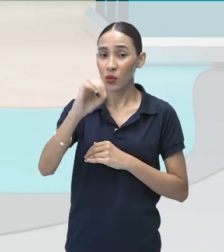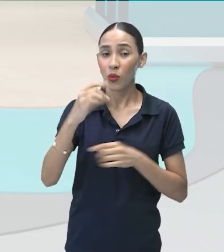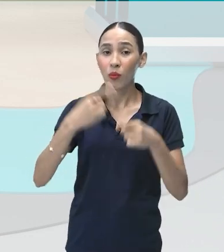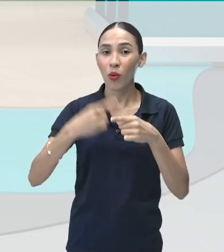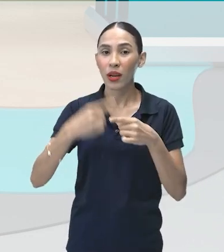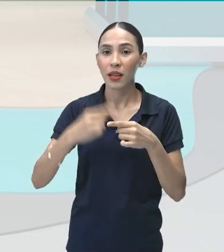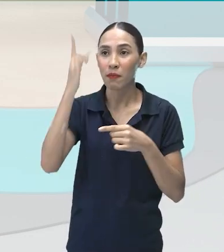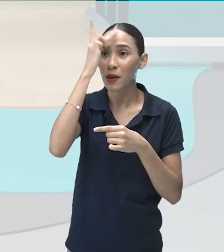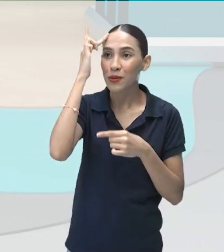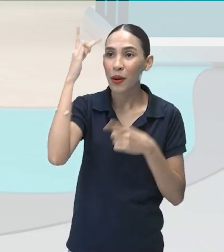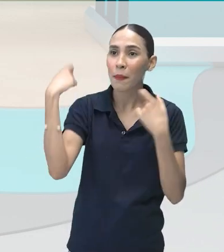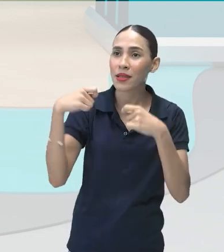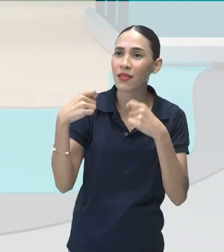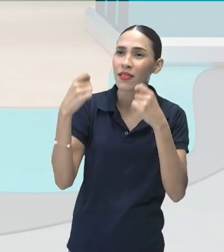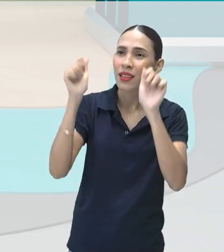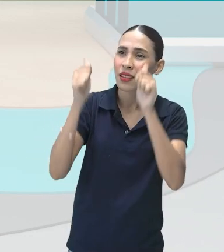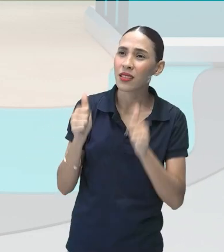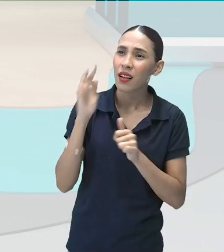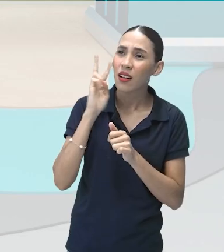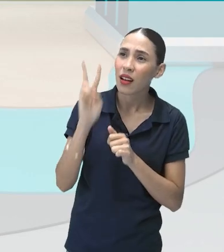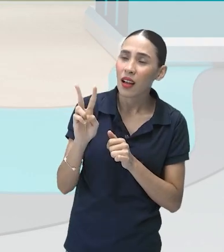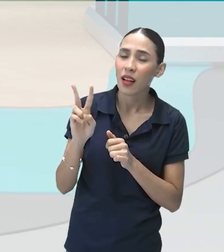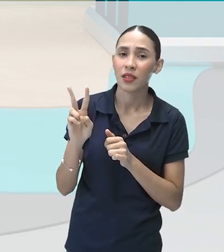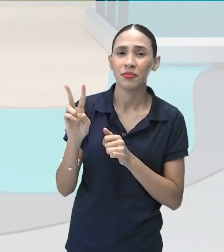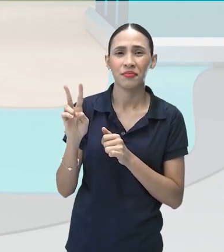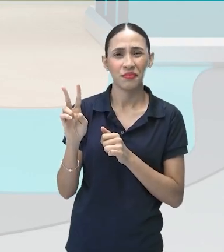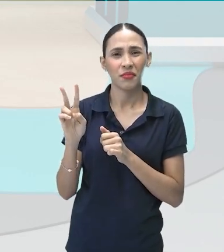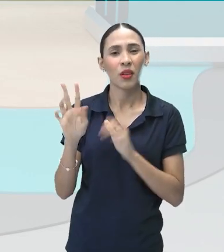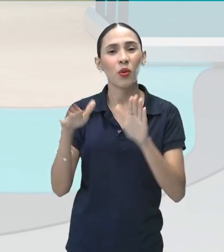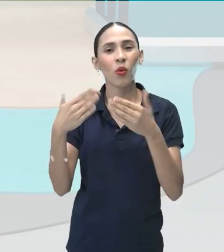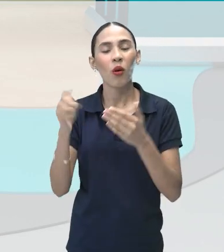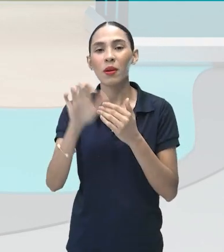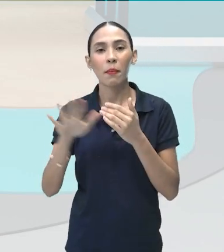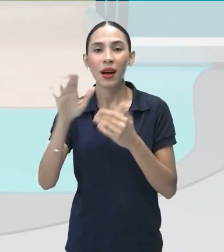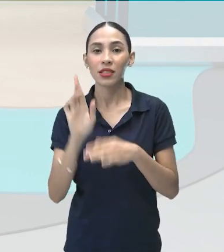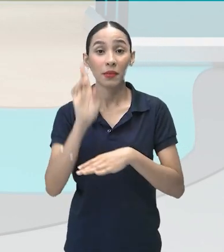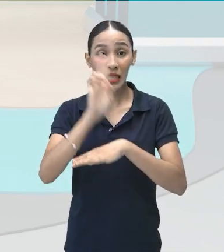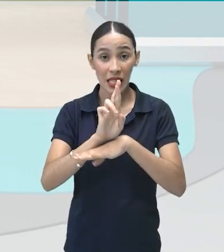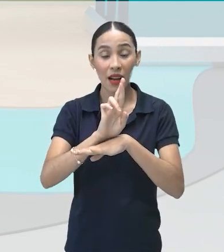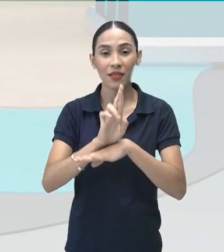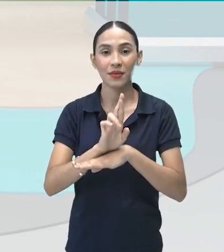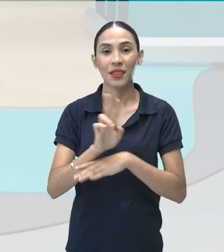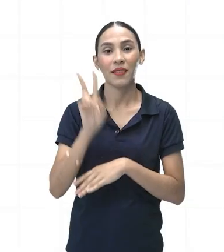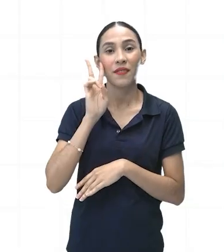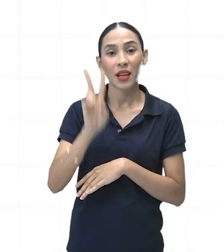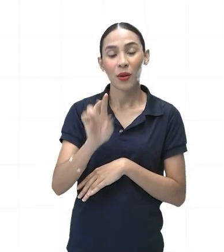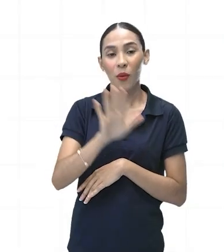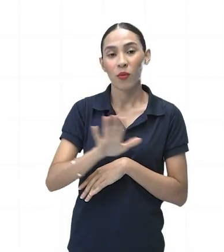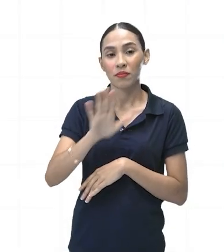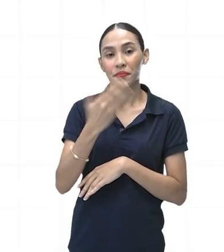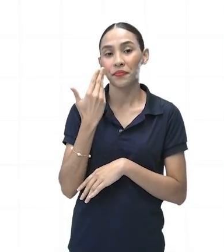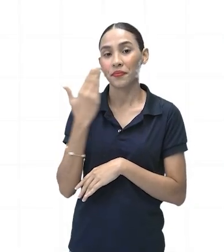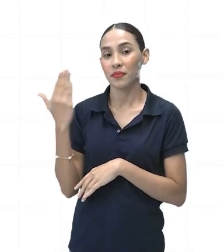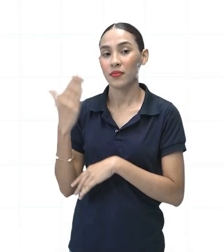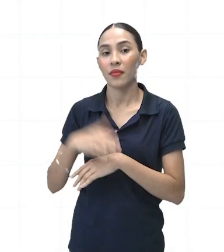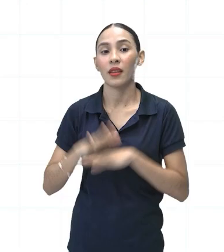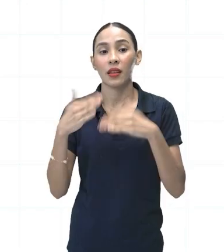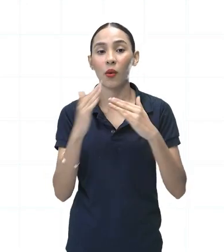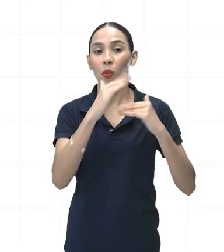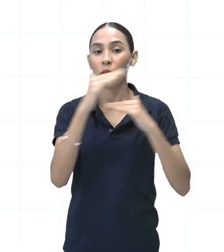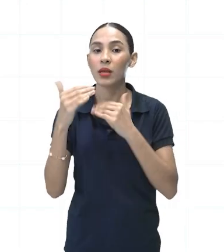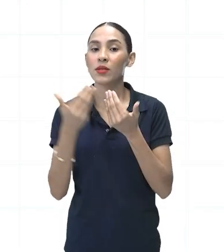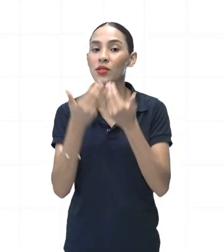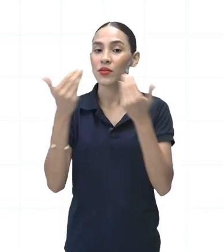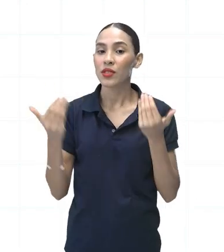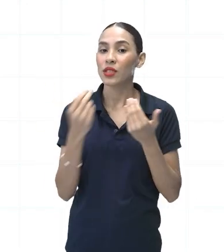tentar analisar, olhar direitinho para ver qual era aquela imagem. Vamos ver os conceitos? Então, o cubismo se